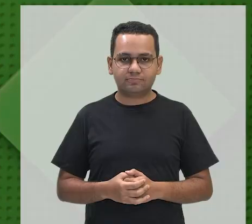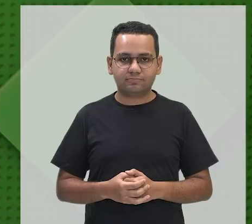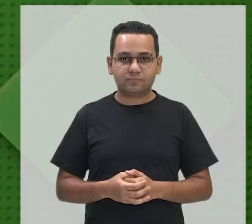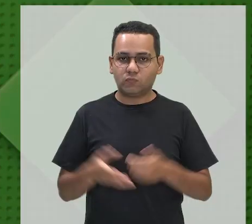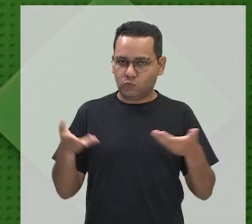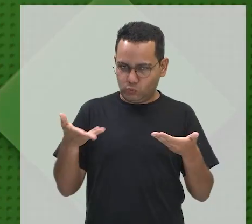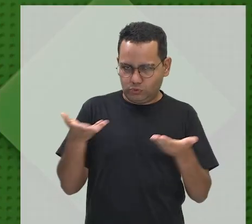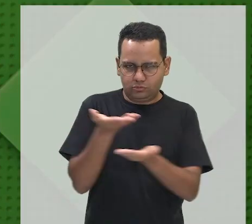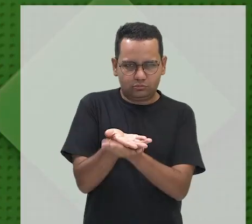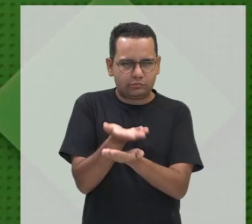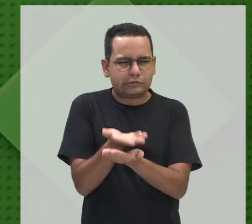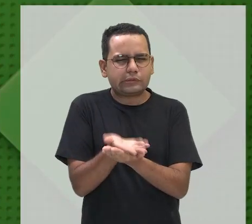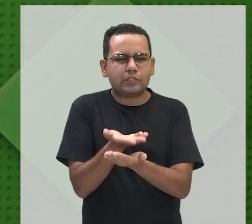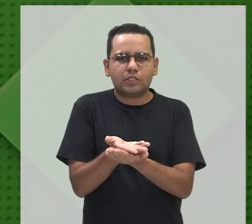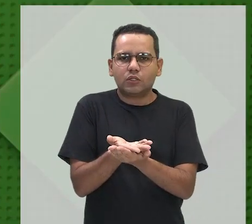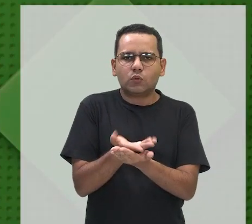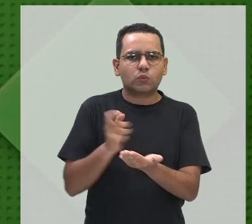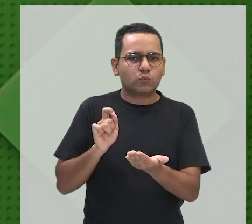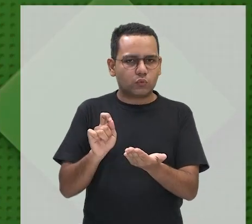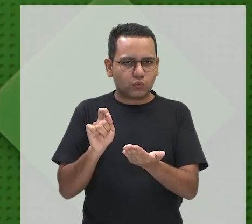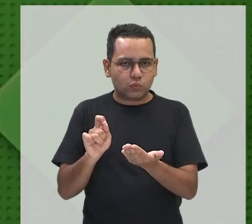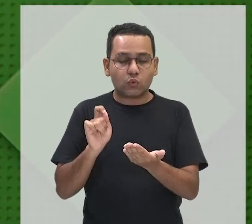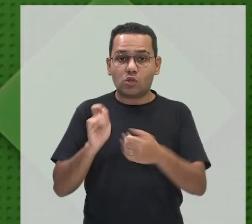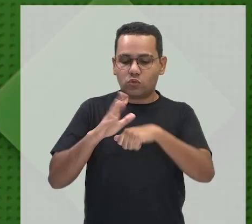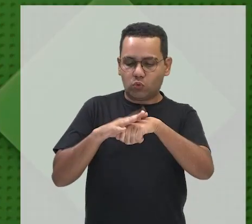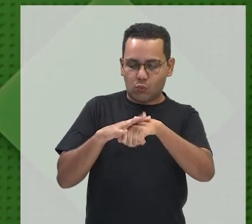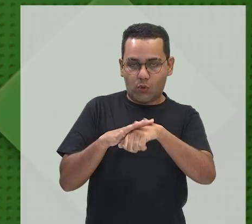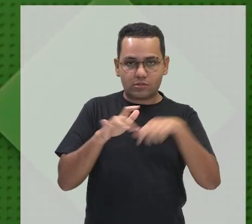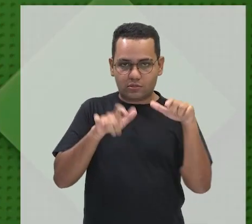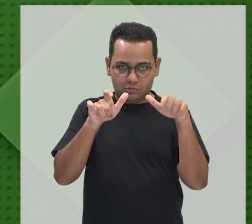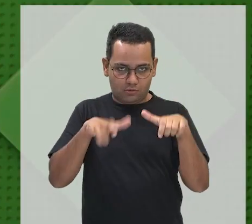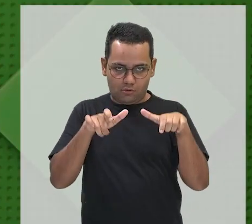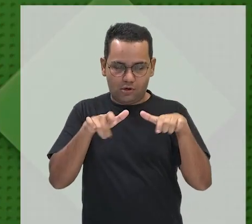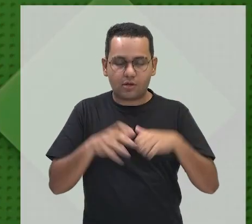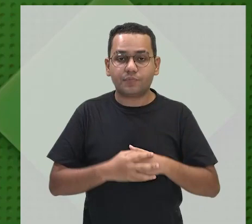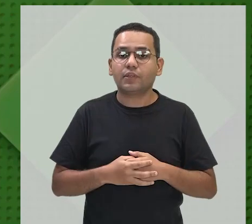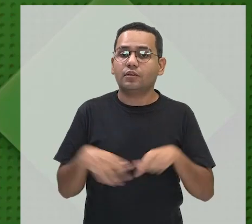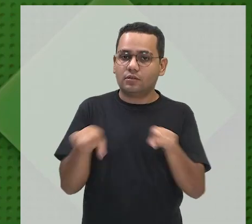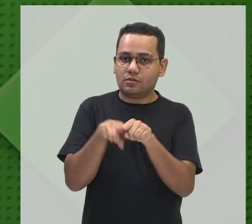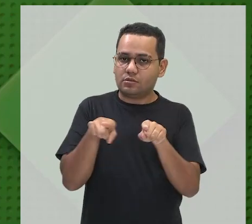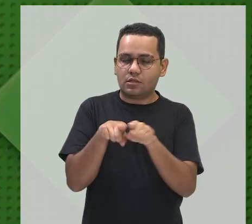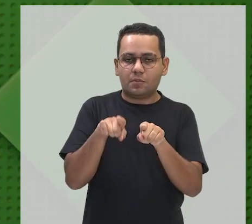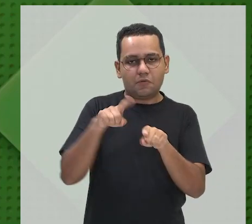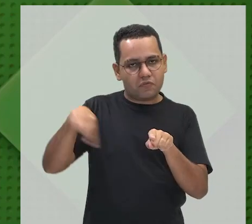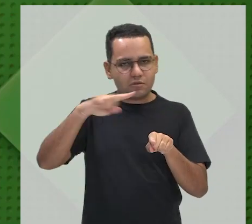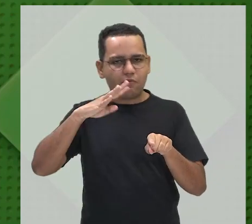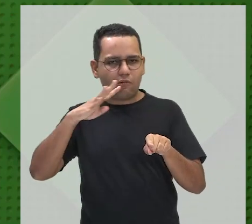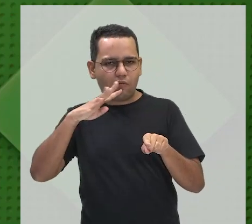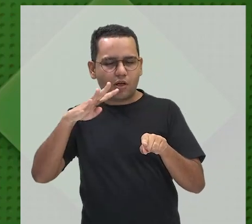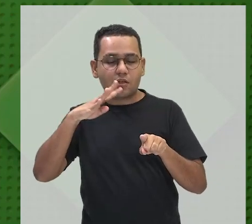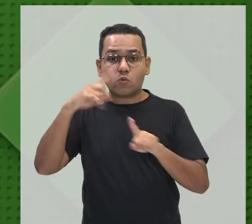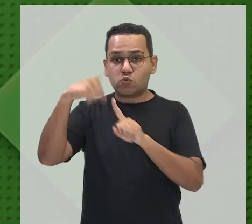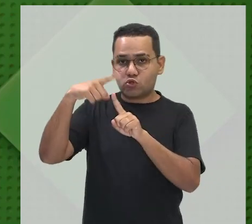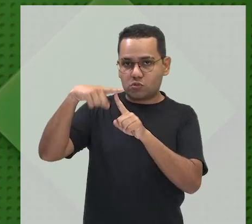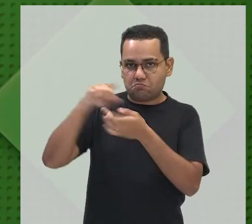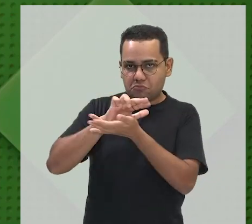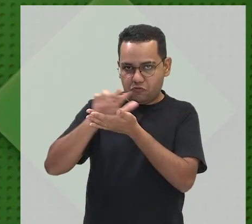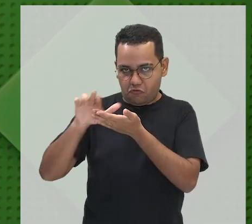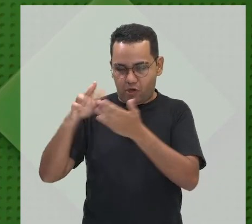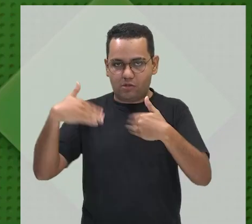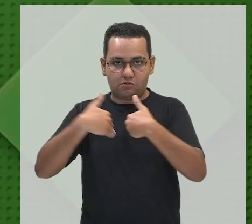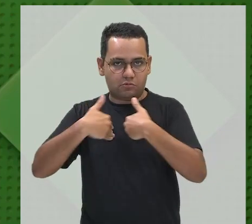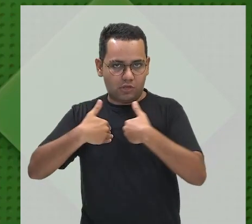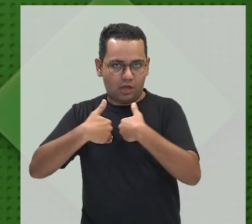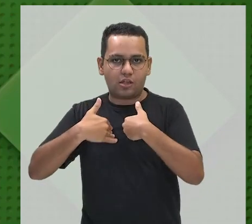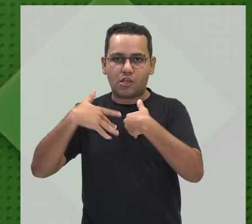Muito bem, nessa aula a gente vai estudar um pouco mais sobre as doenças tropicais e vamos conhecer os seus vetores. Então a gente vai